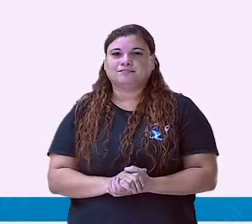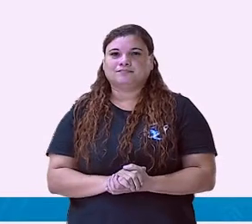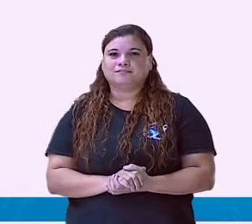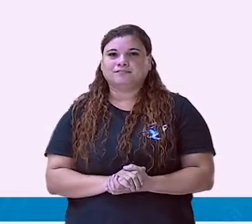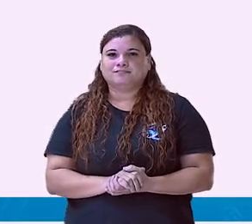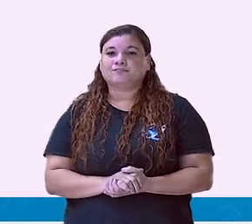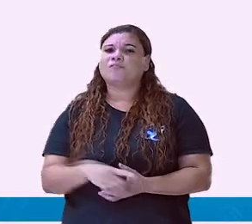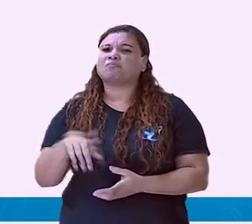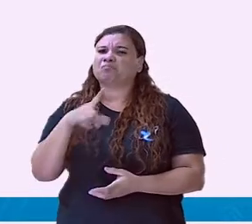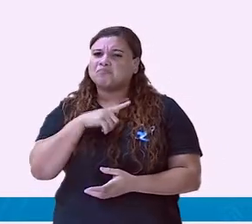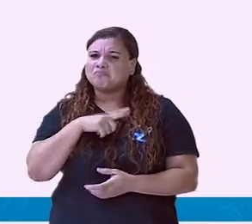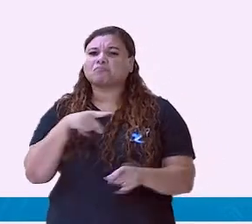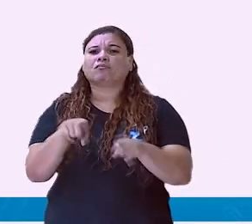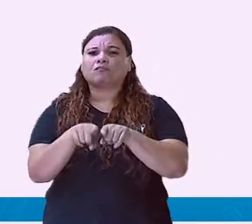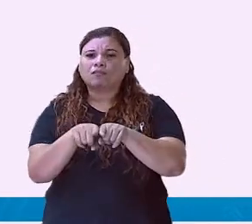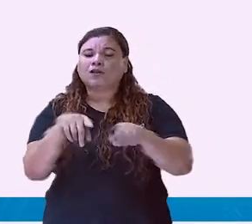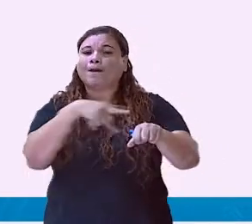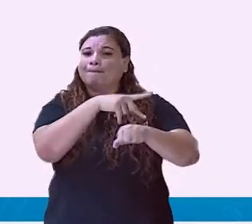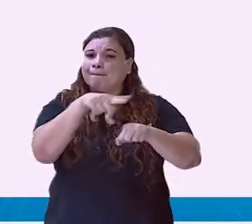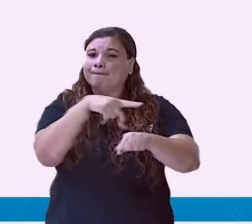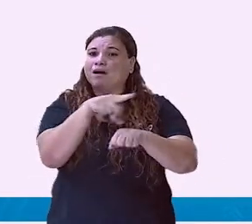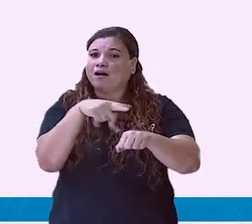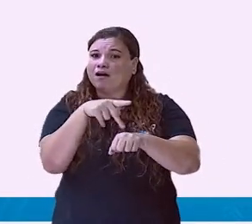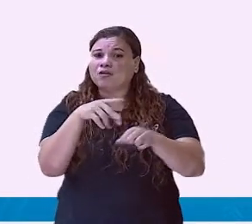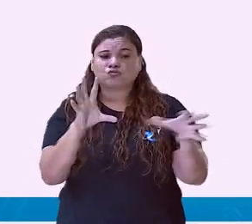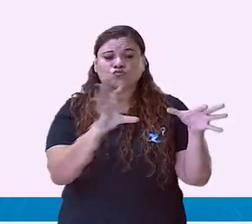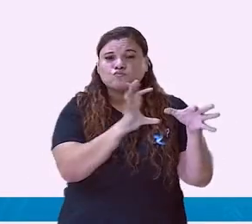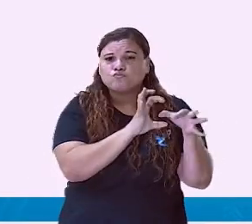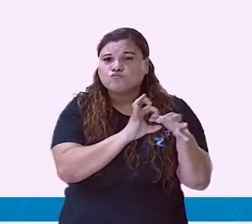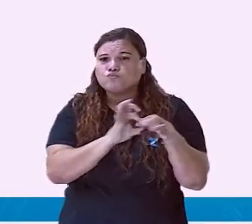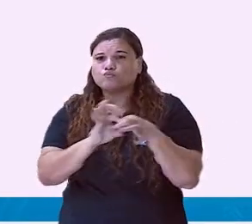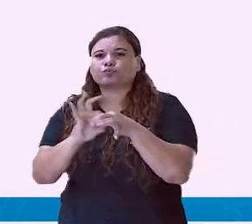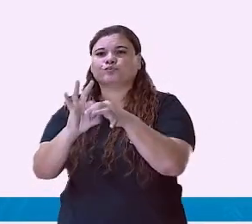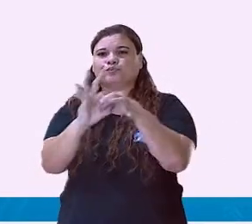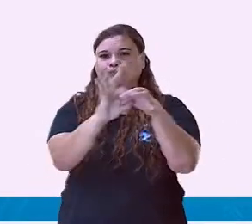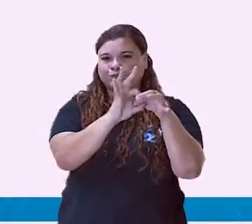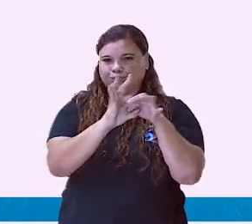Todos esses são países que iam se juntando.